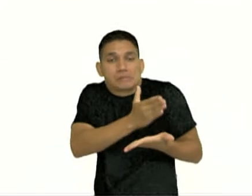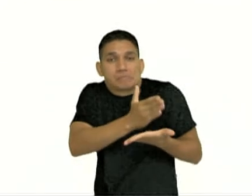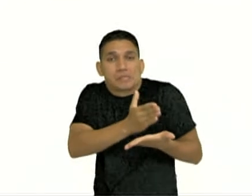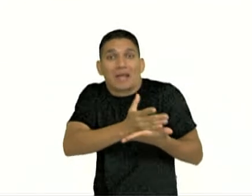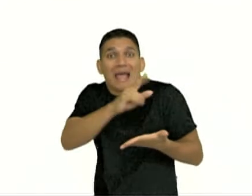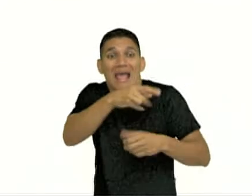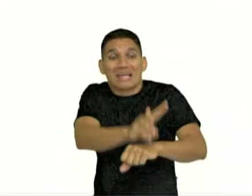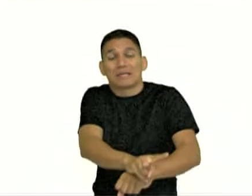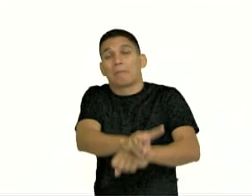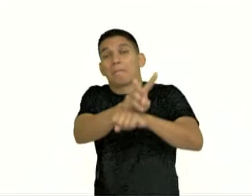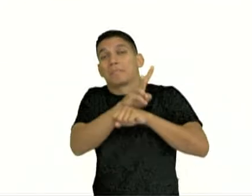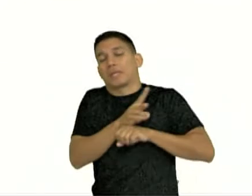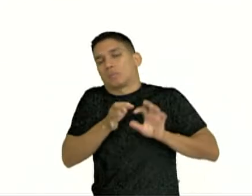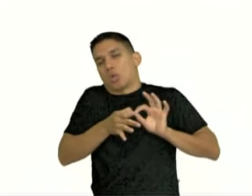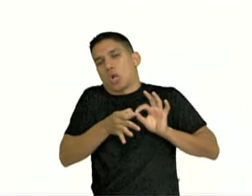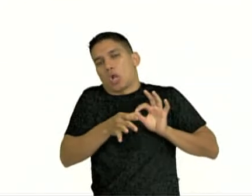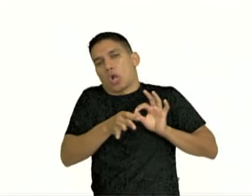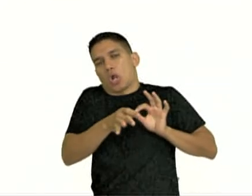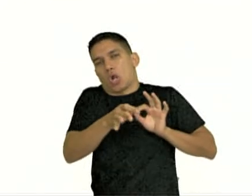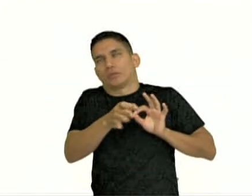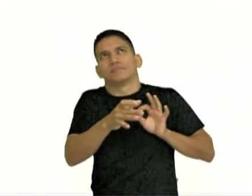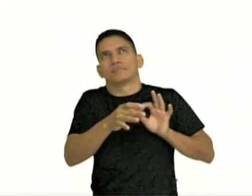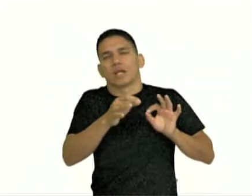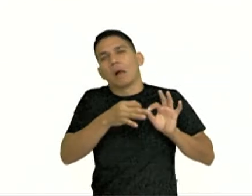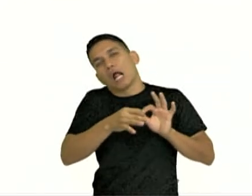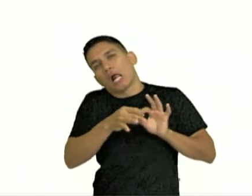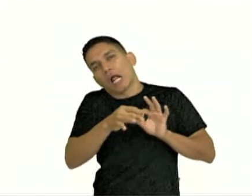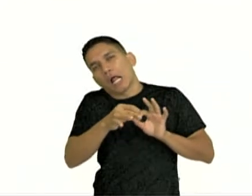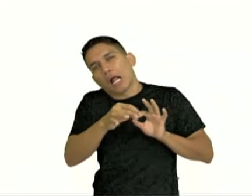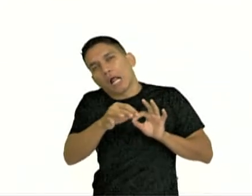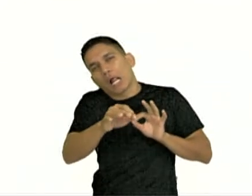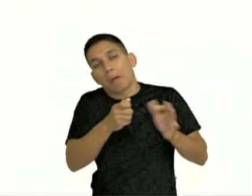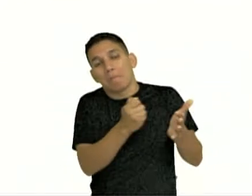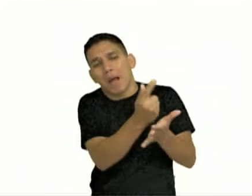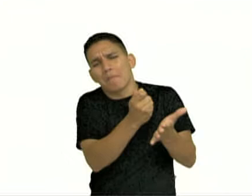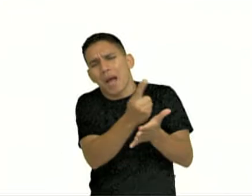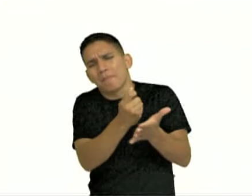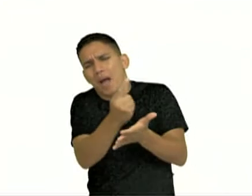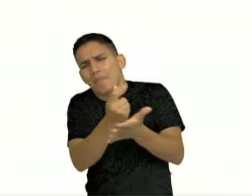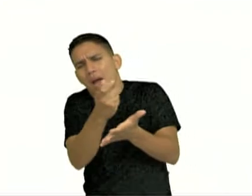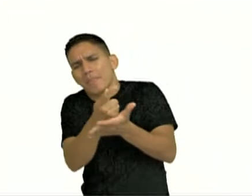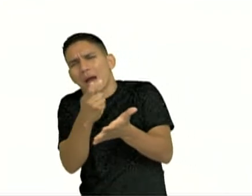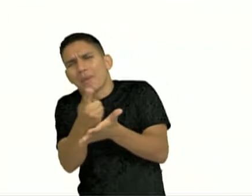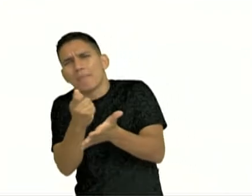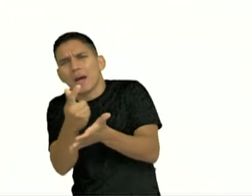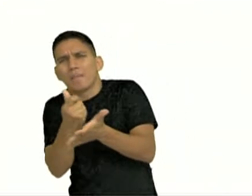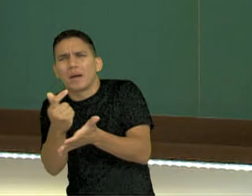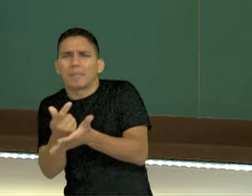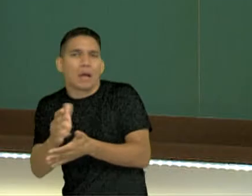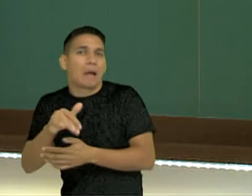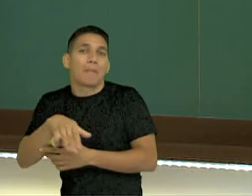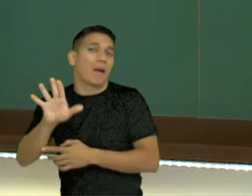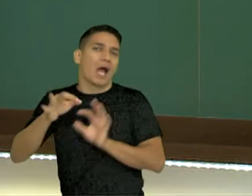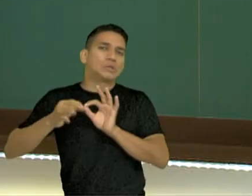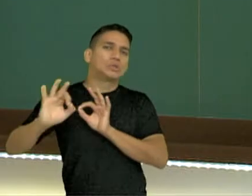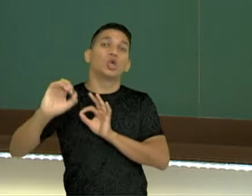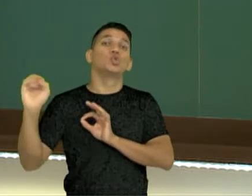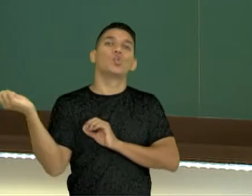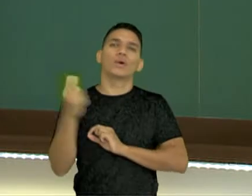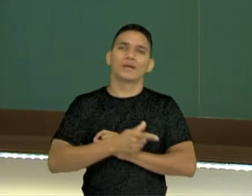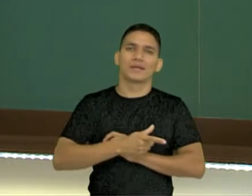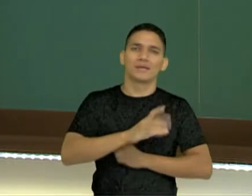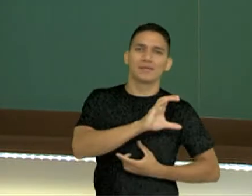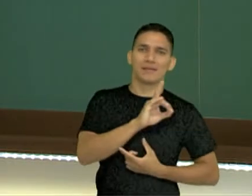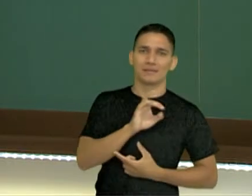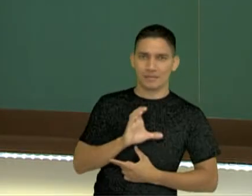empréstimos a juros, tempo muito mais longo do que no caso ali de um empréstimo CDC, por exemplo.